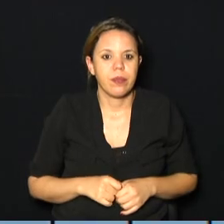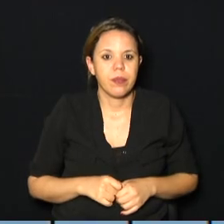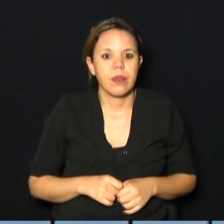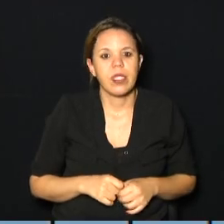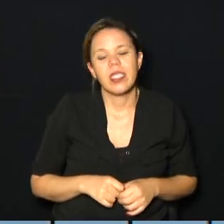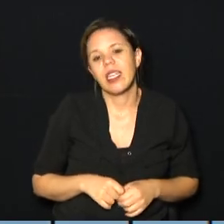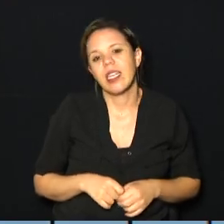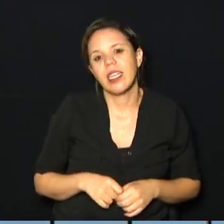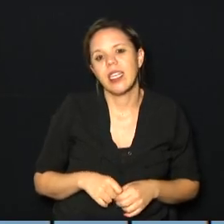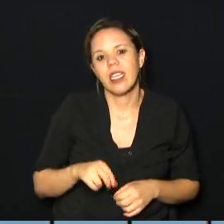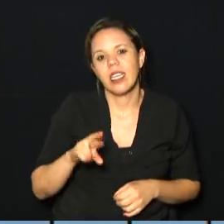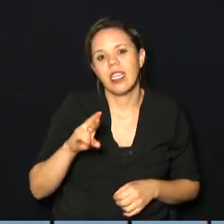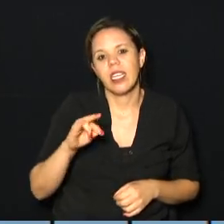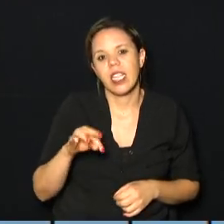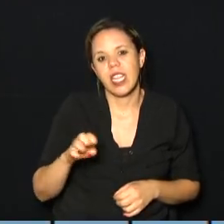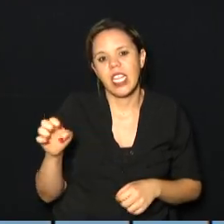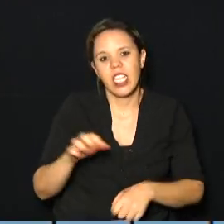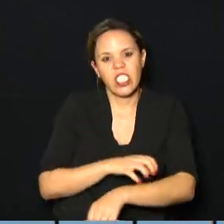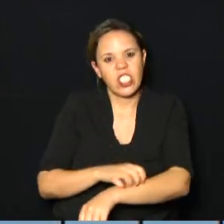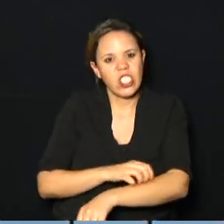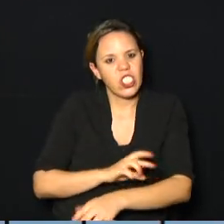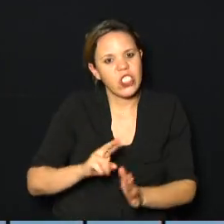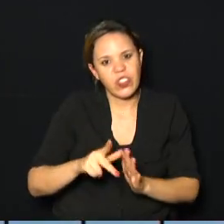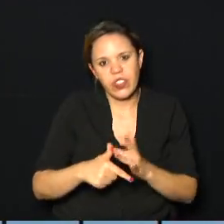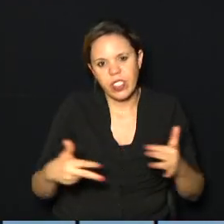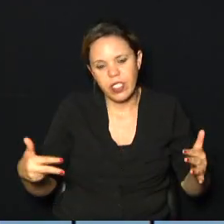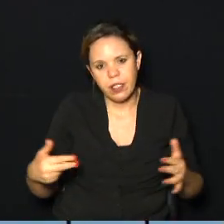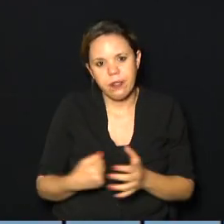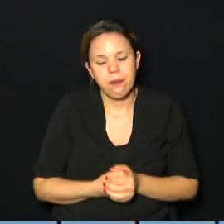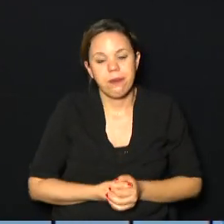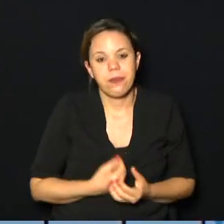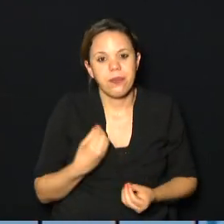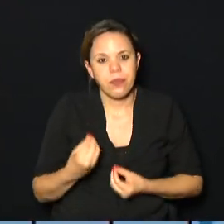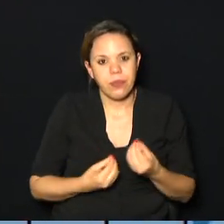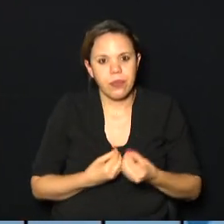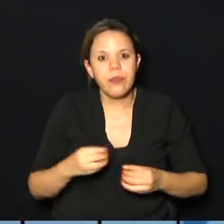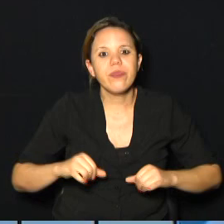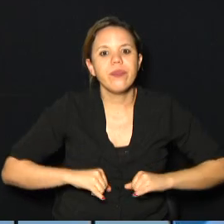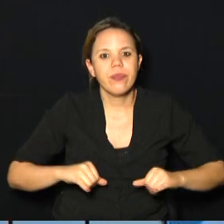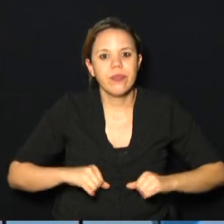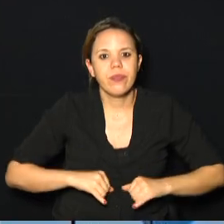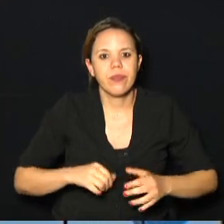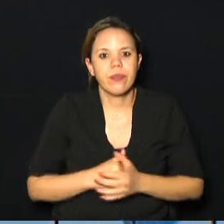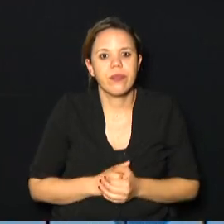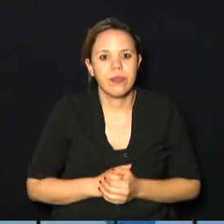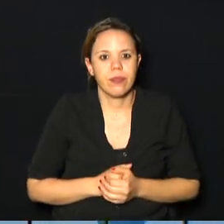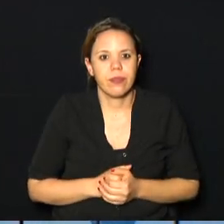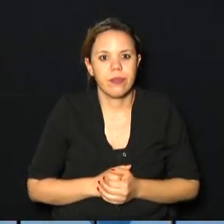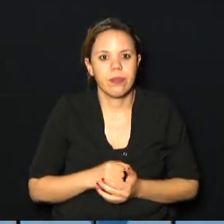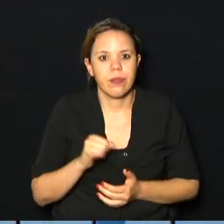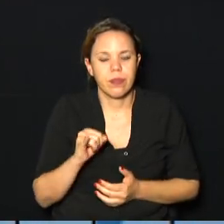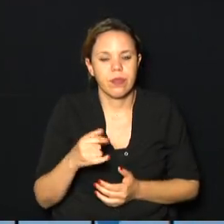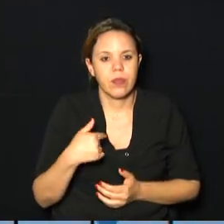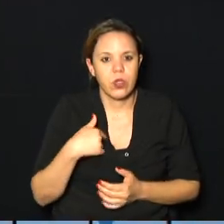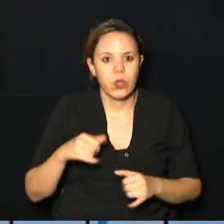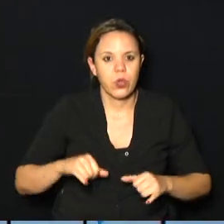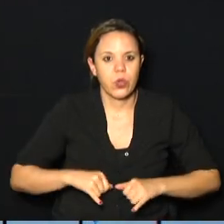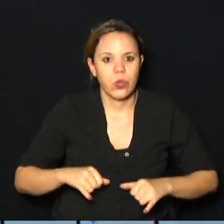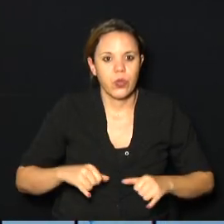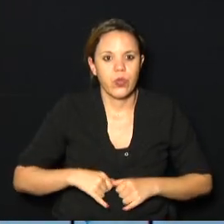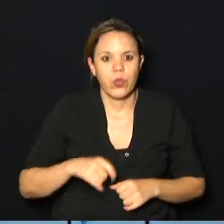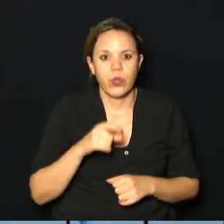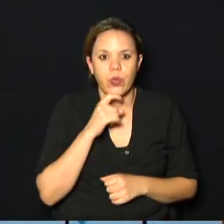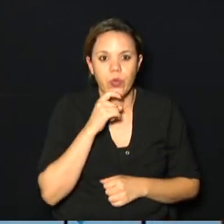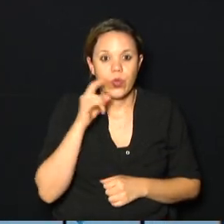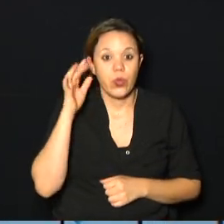ites, sabe? Bronquite, renite, e aí não tem como, porque eu acabo sofrendo bastante. Agora, se eu sofro com um